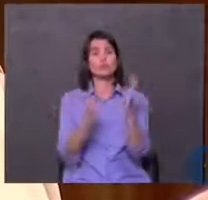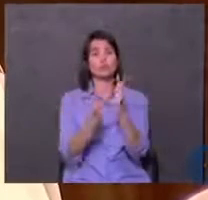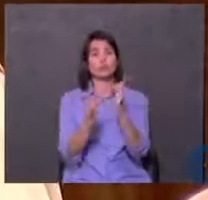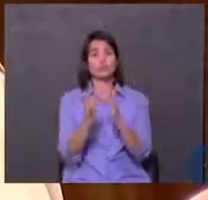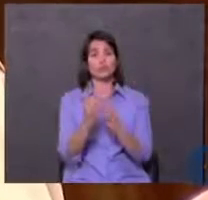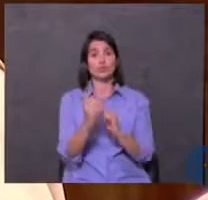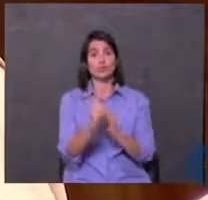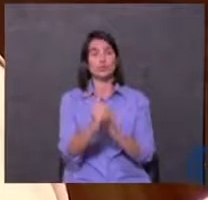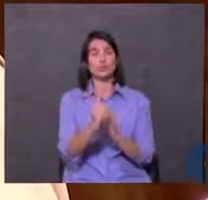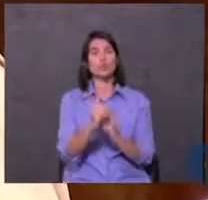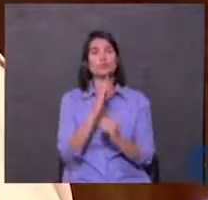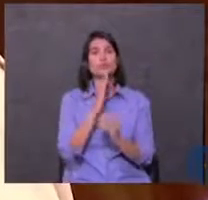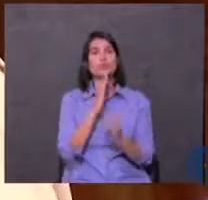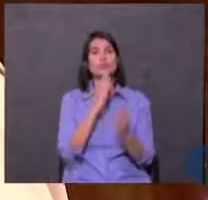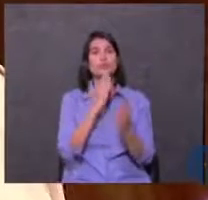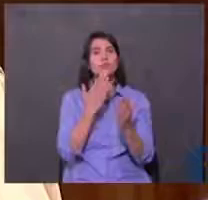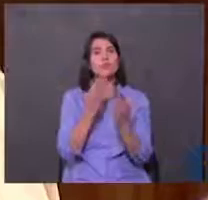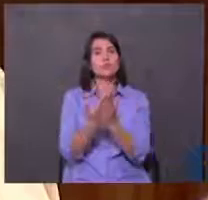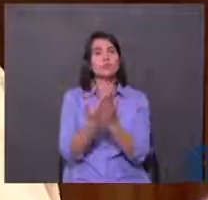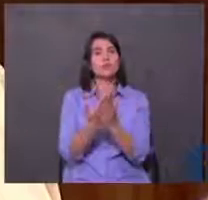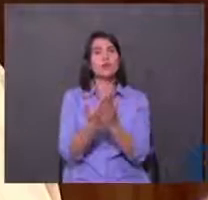de vencer as tebras do pecado.